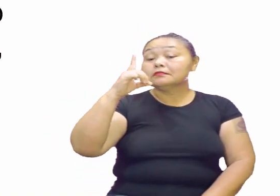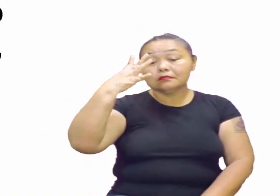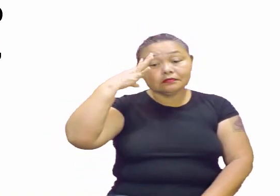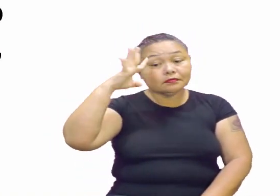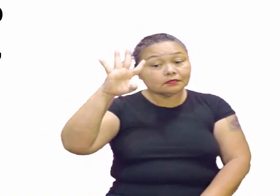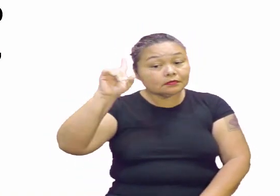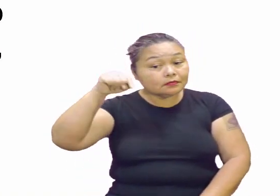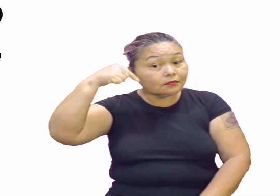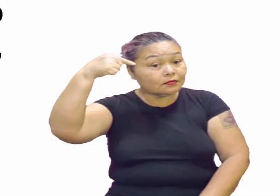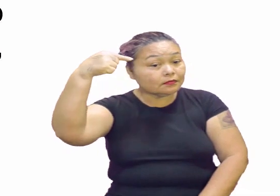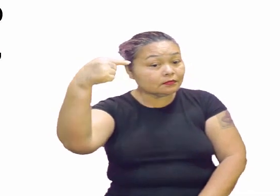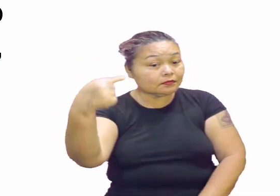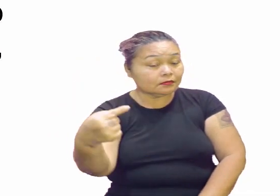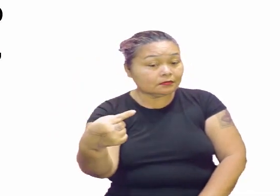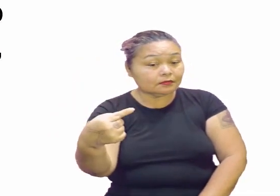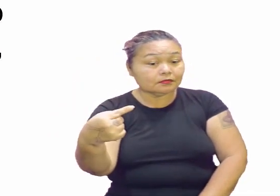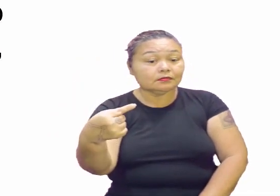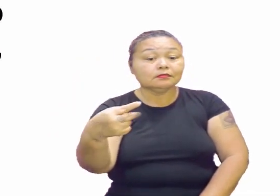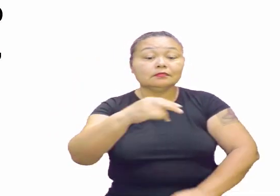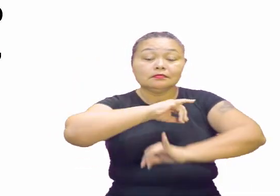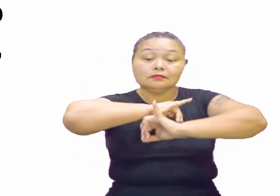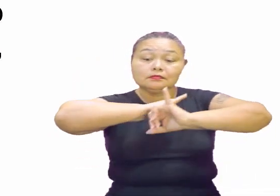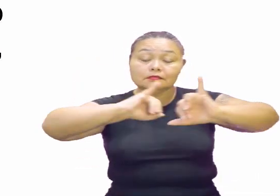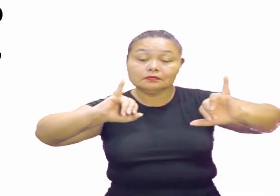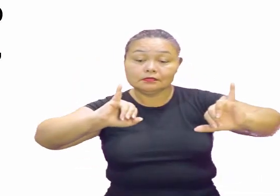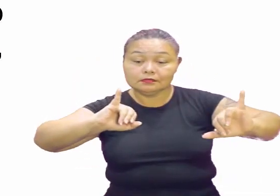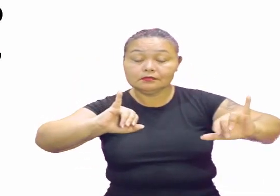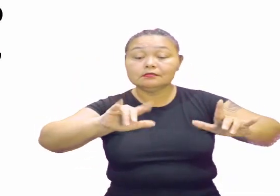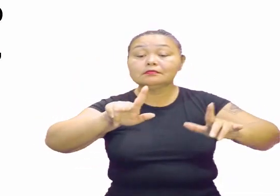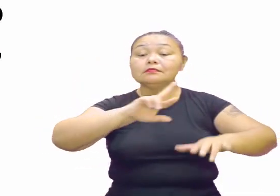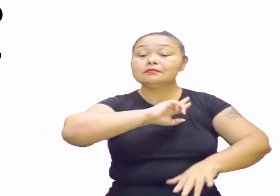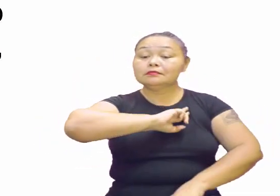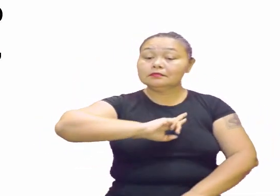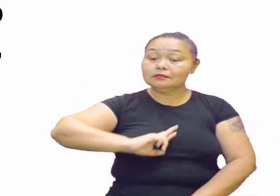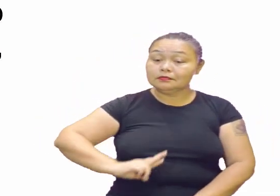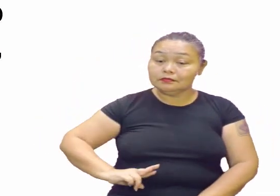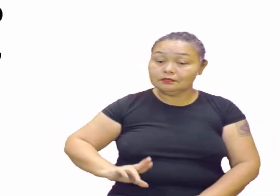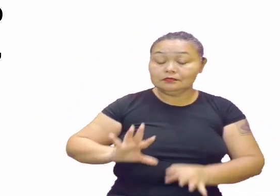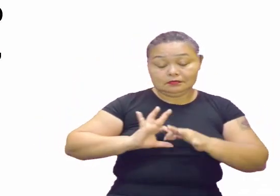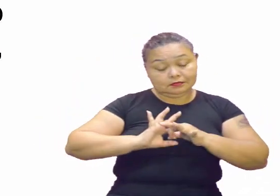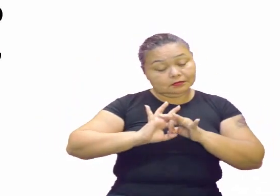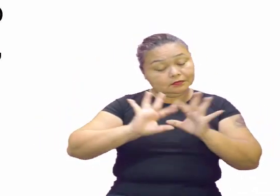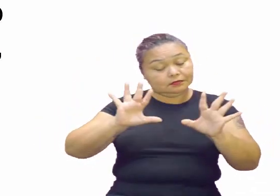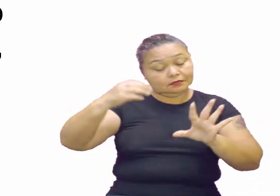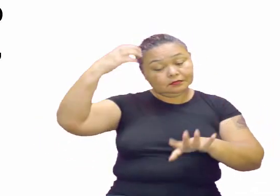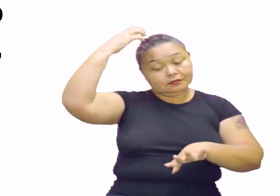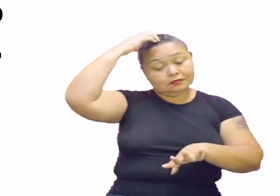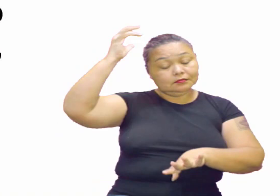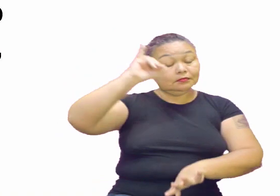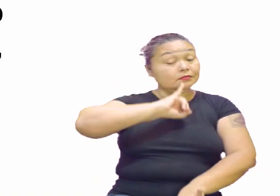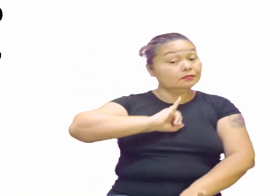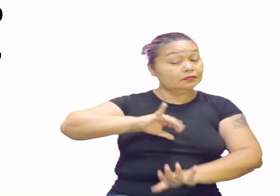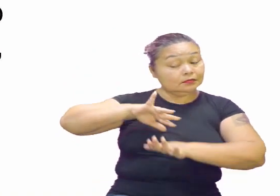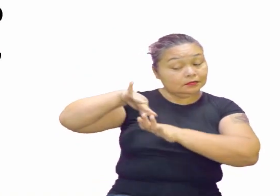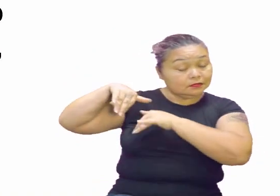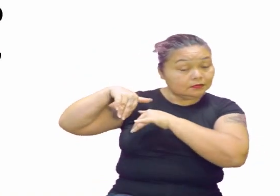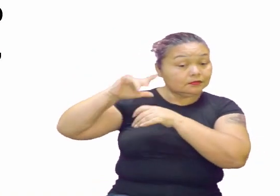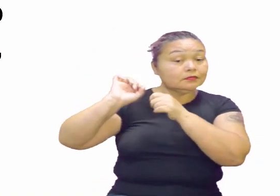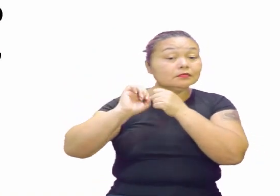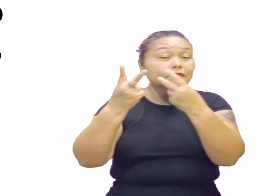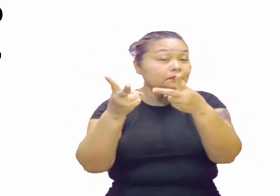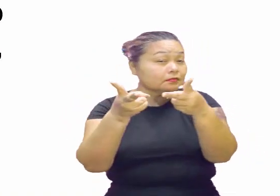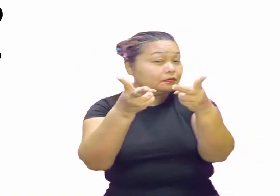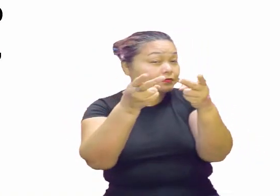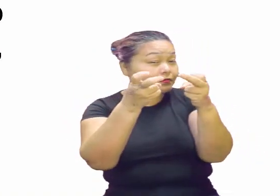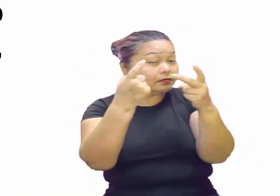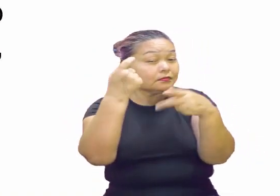4 dias depois da proclamação da República. Então, dá para você perceber, aluno, que tudo